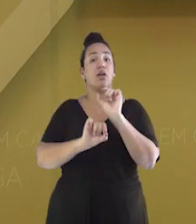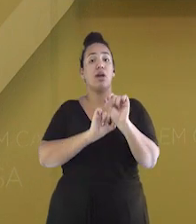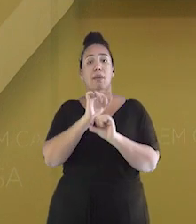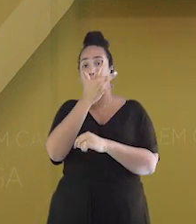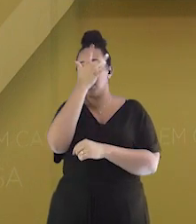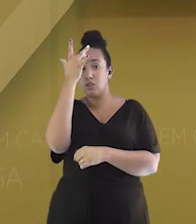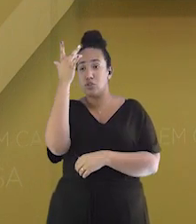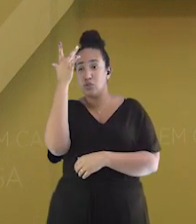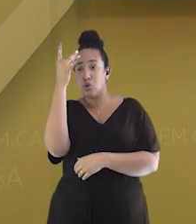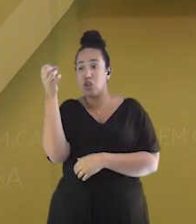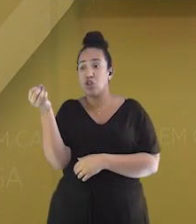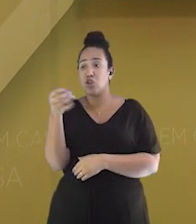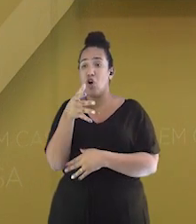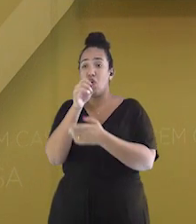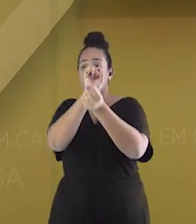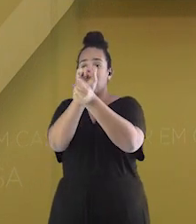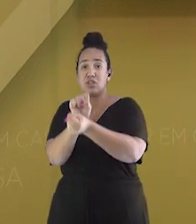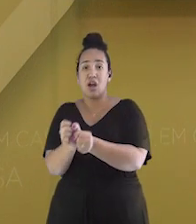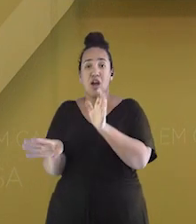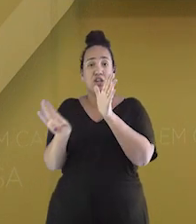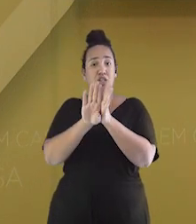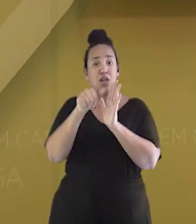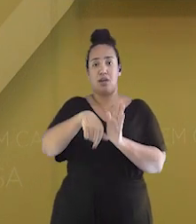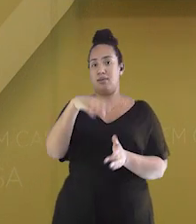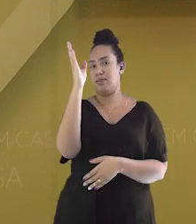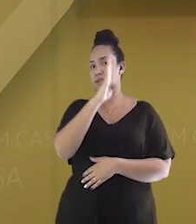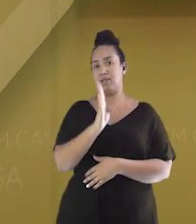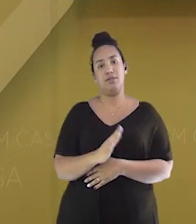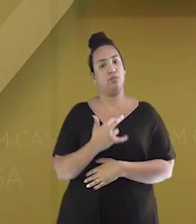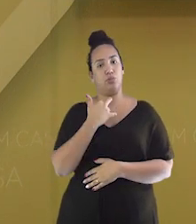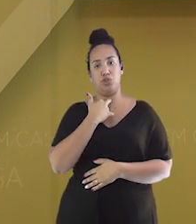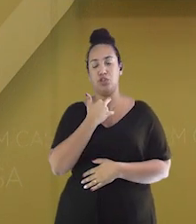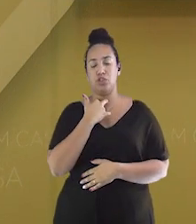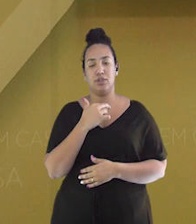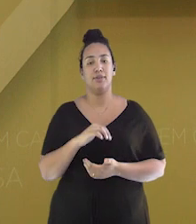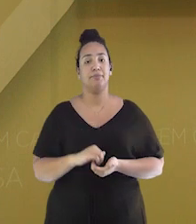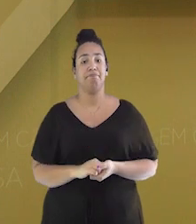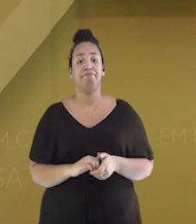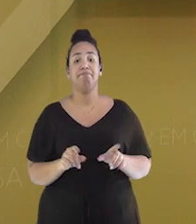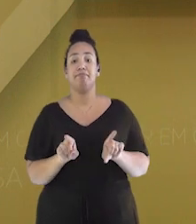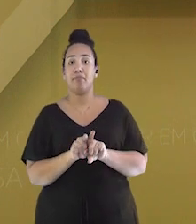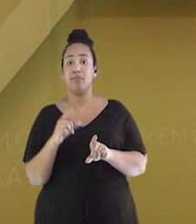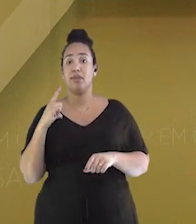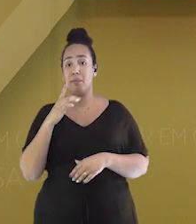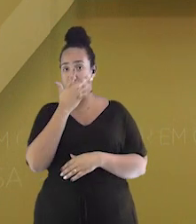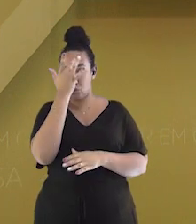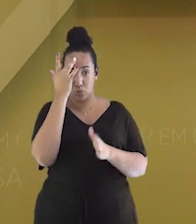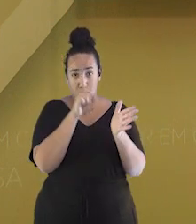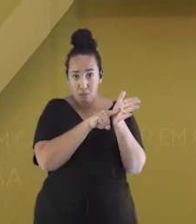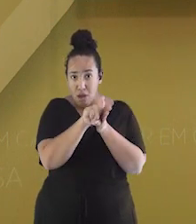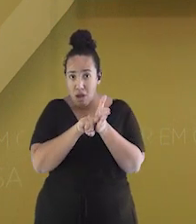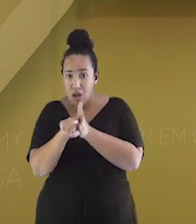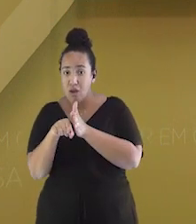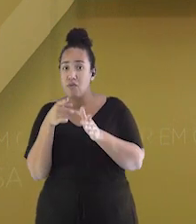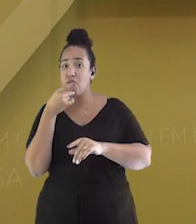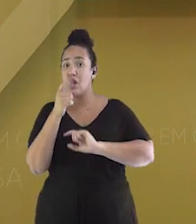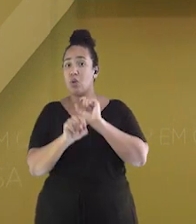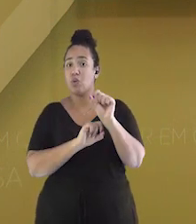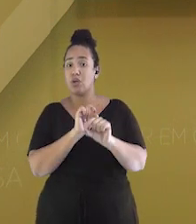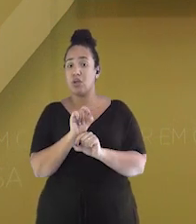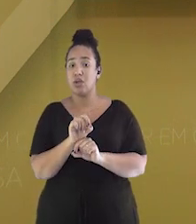pessoas chegassem ao Brasil, na condição de escravizados. E segundo alguns historiadores, isso aumentou o comércio de